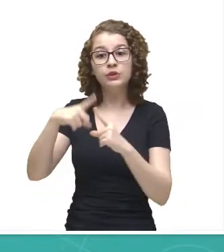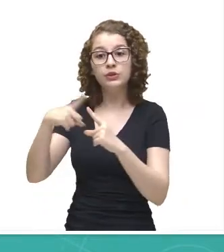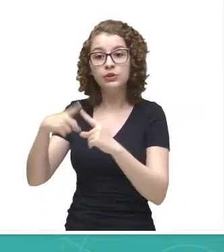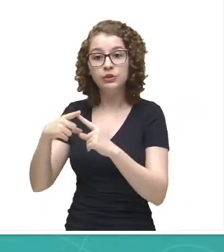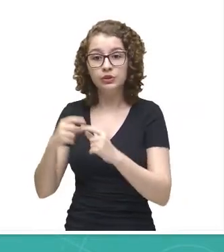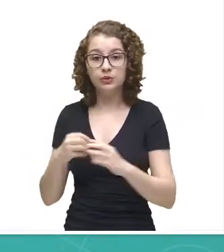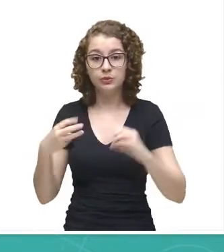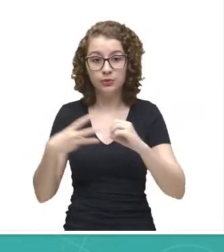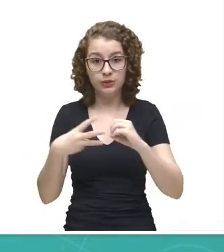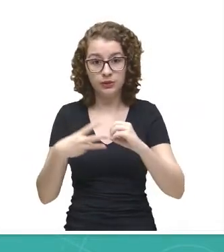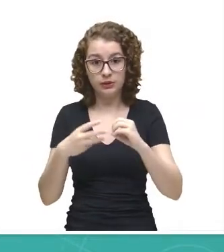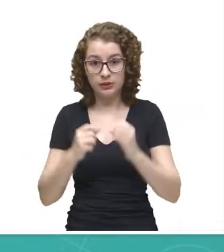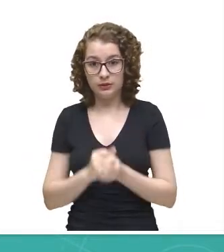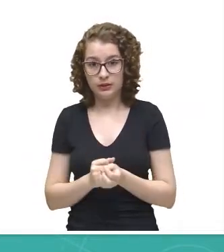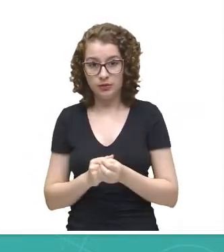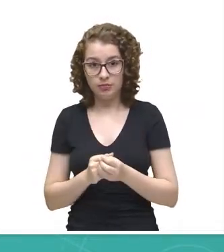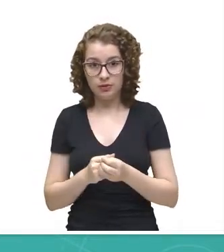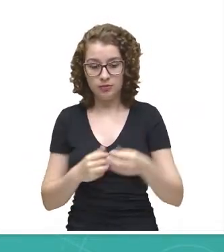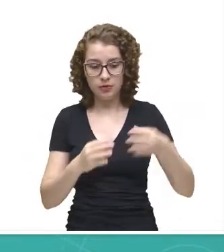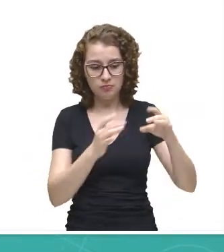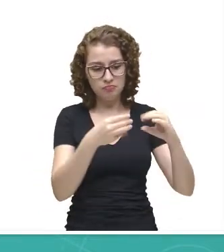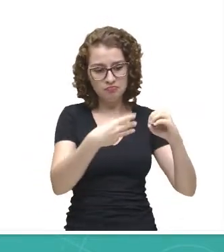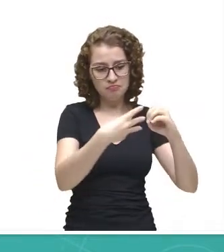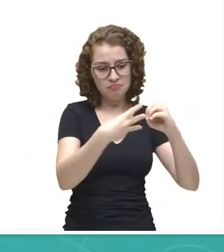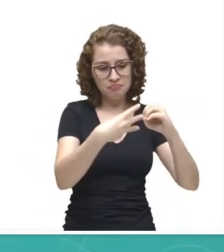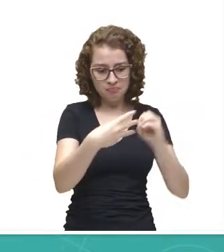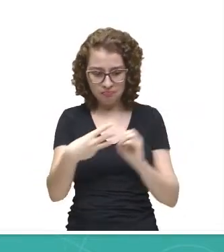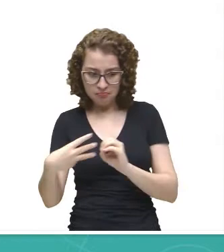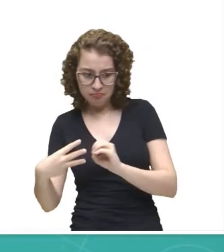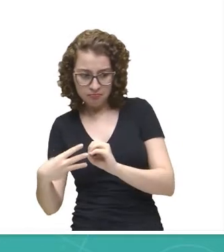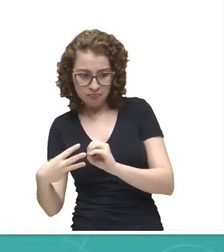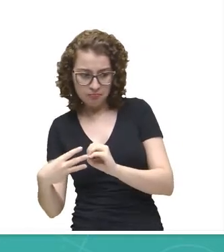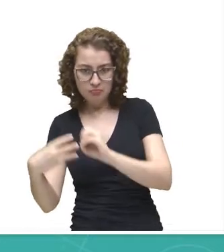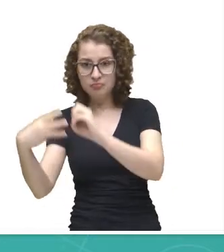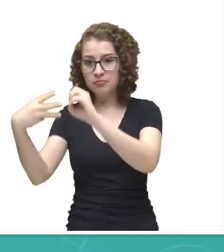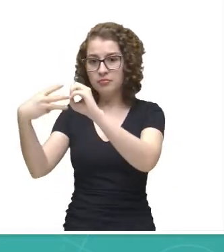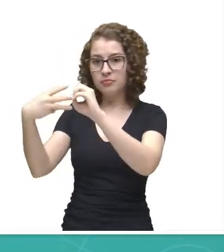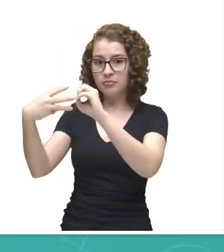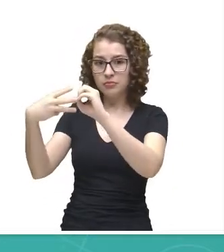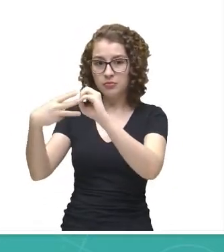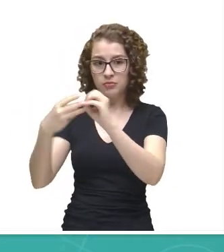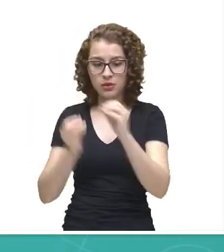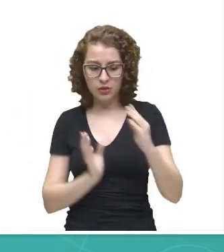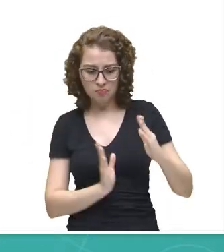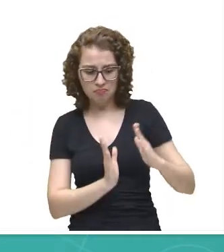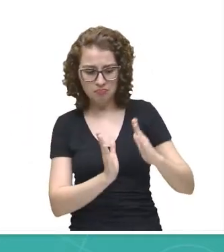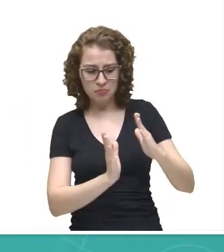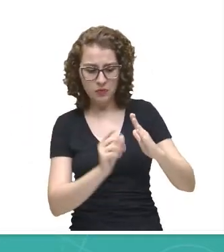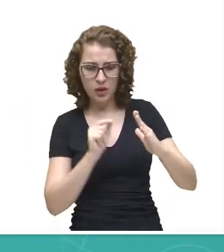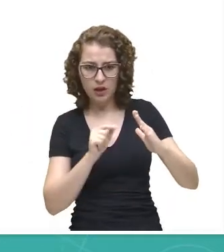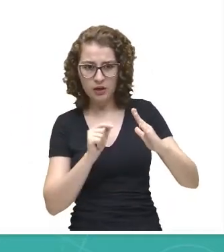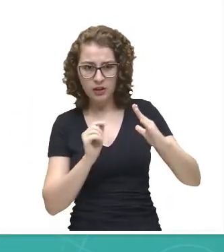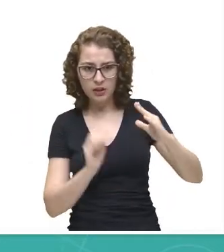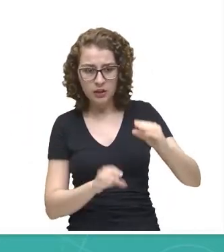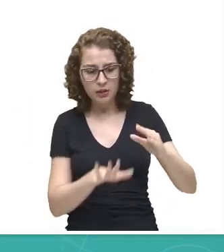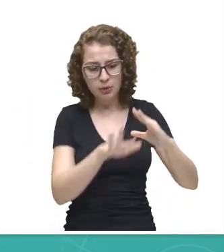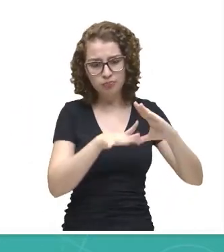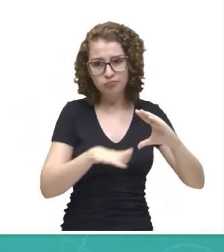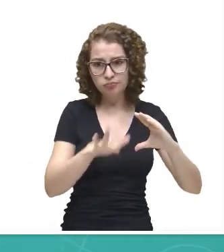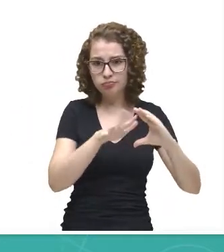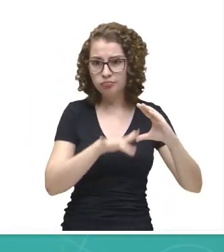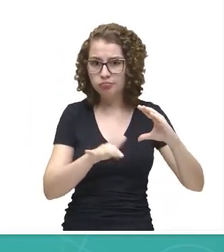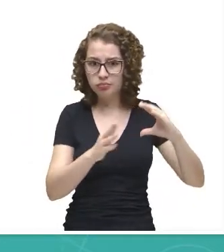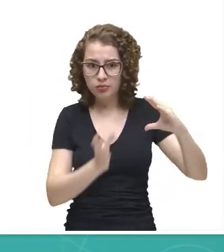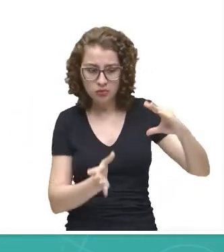distantes uma das outras. Há um espaço entre elas e esse espaço é preenchido pela substância intercelular, também chamada